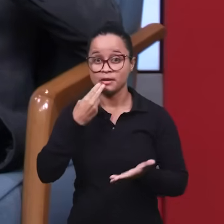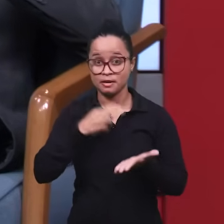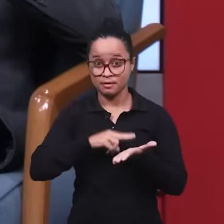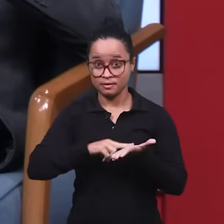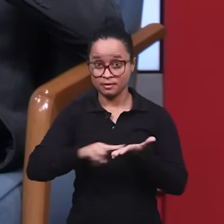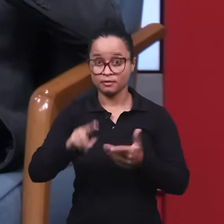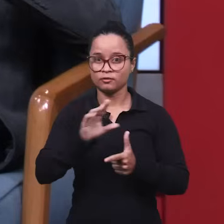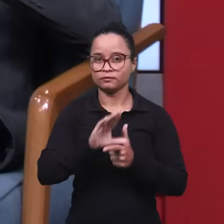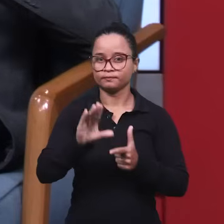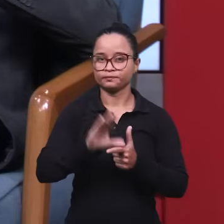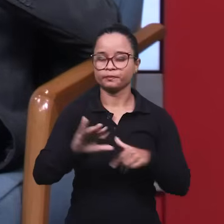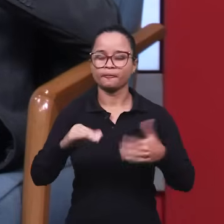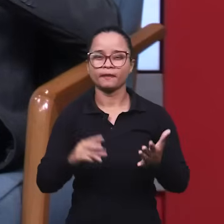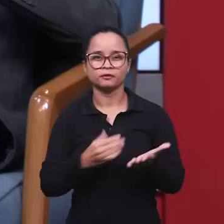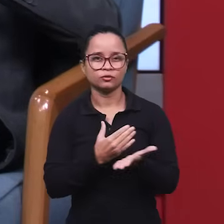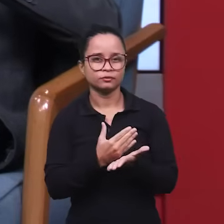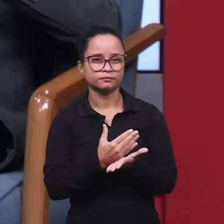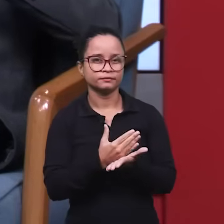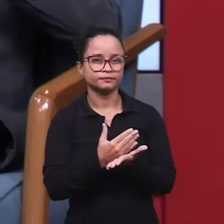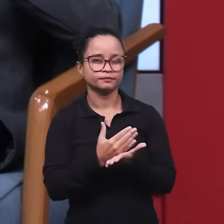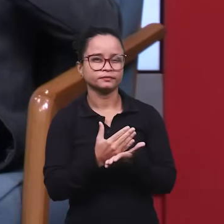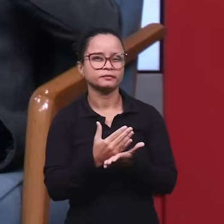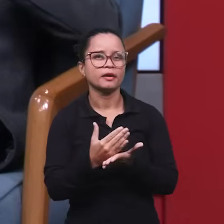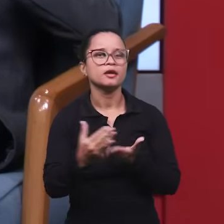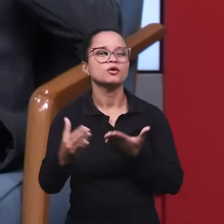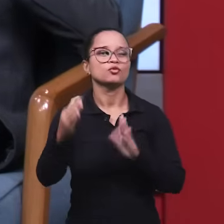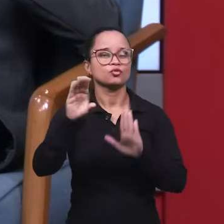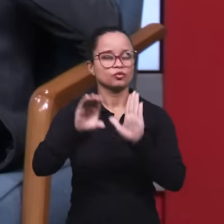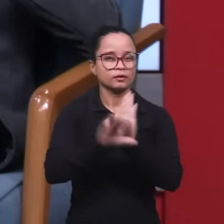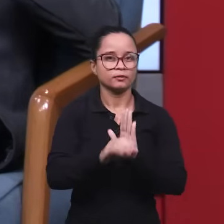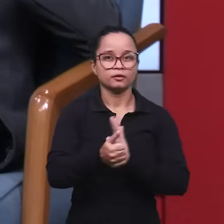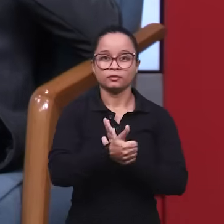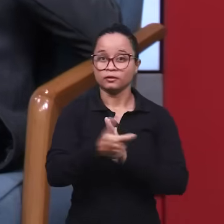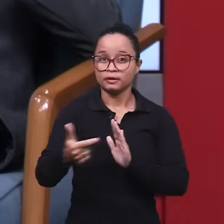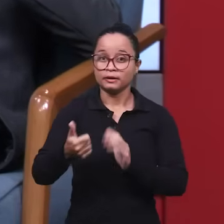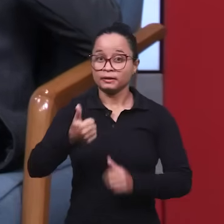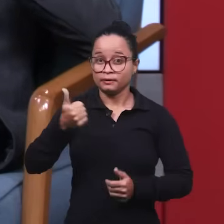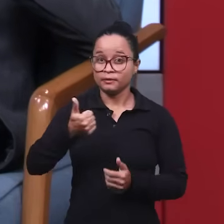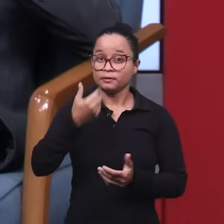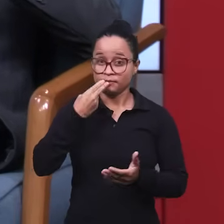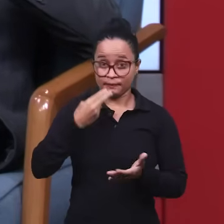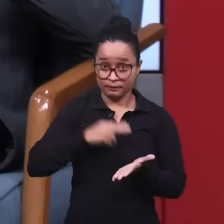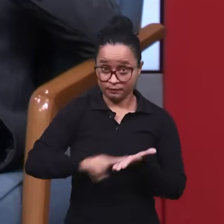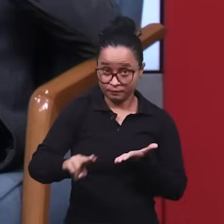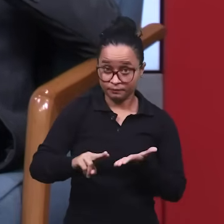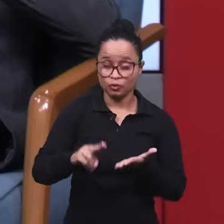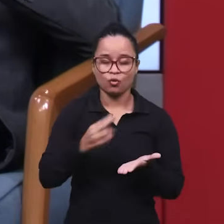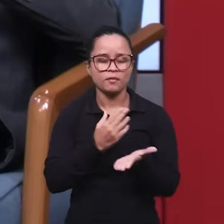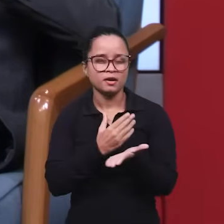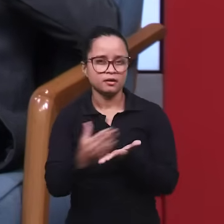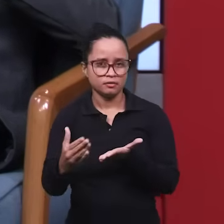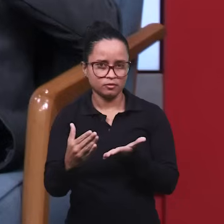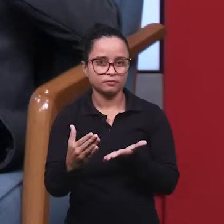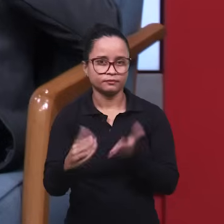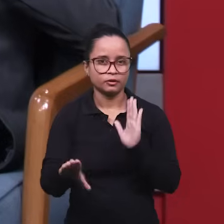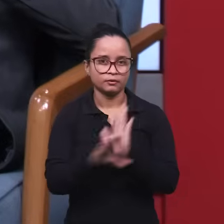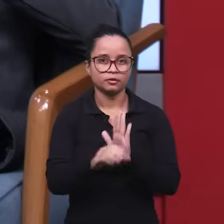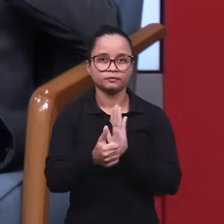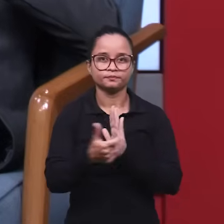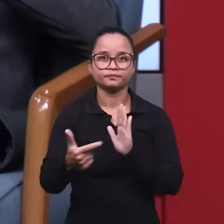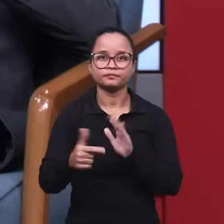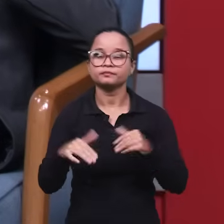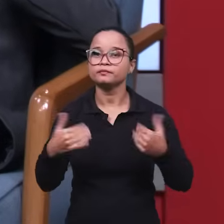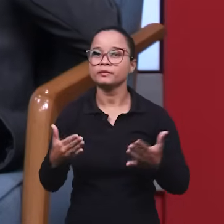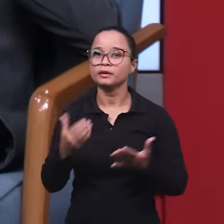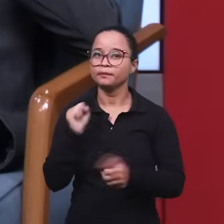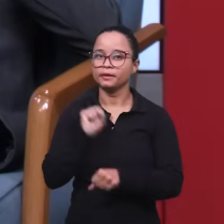As pessoas leem o início do capítulo 12, não é, da primeira carta, o início do capítulo 12,